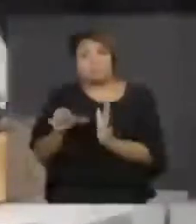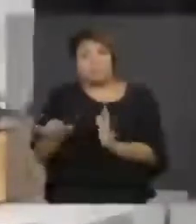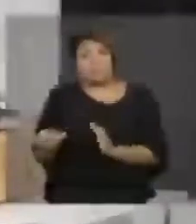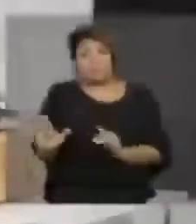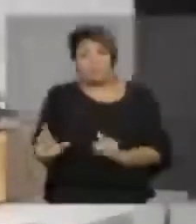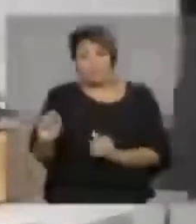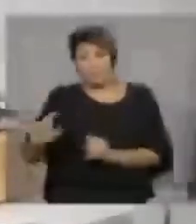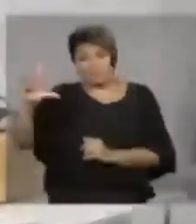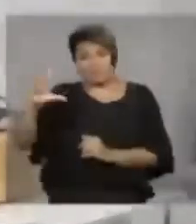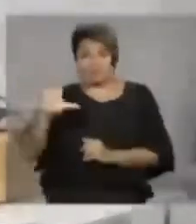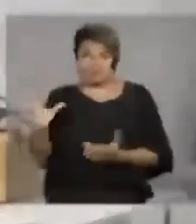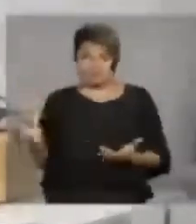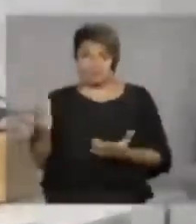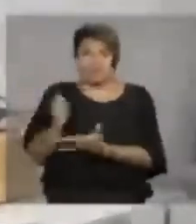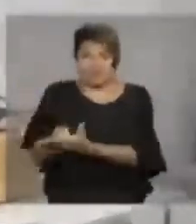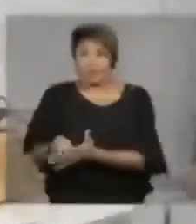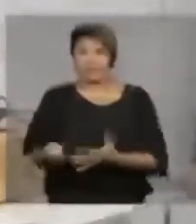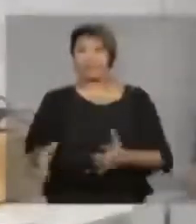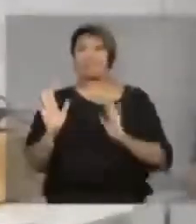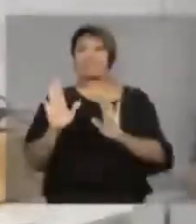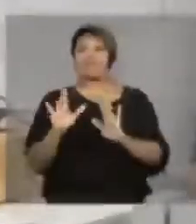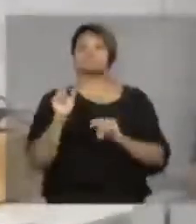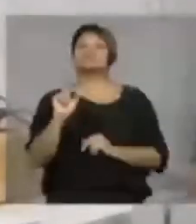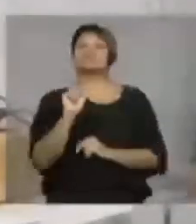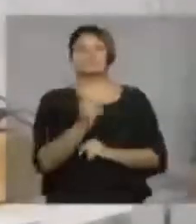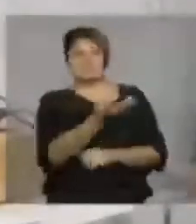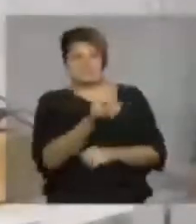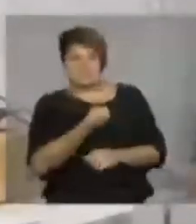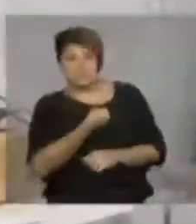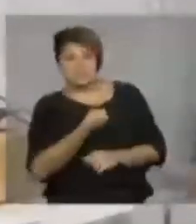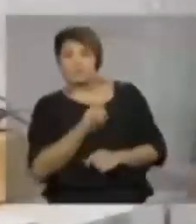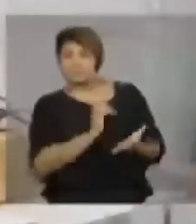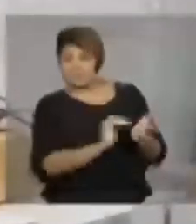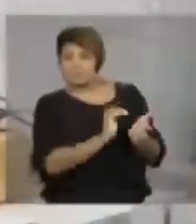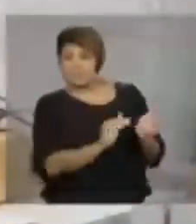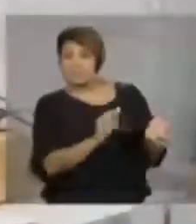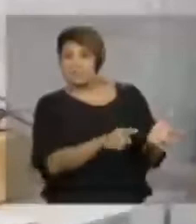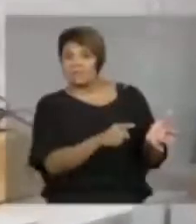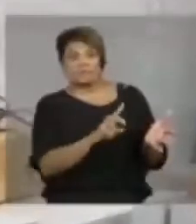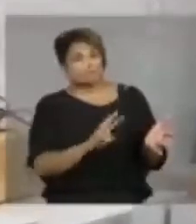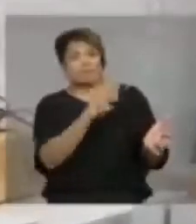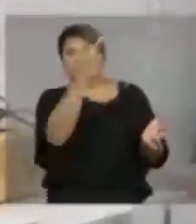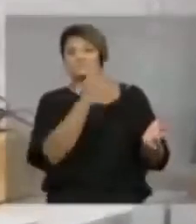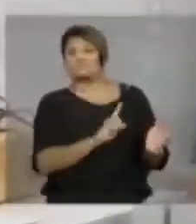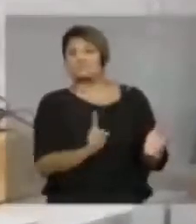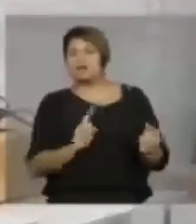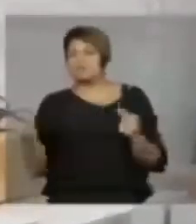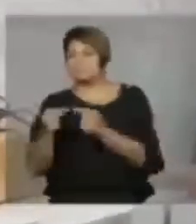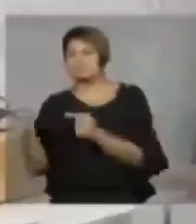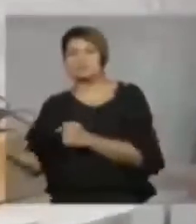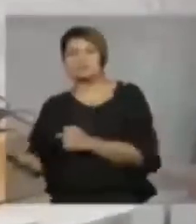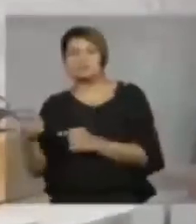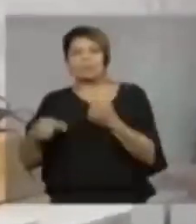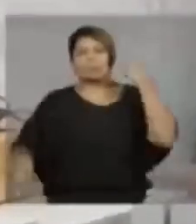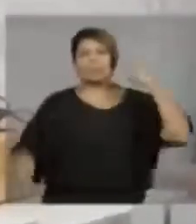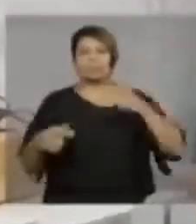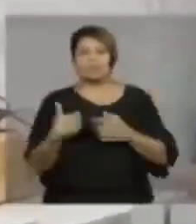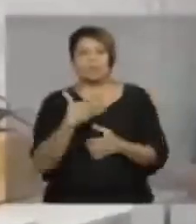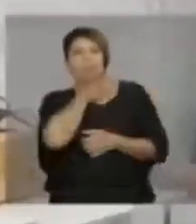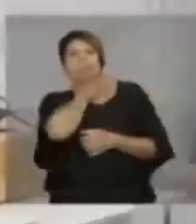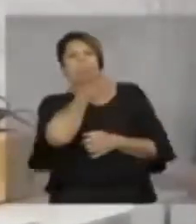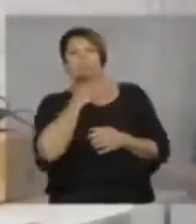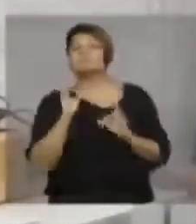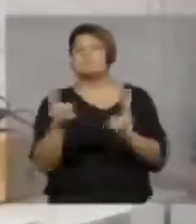no pagamento. Mas o que recebem da Secretaria de Assistência Social não é reajustado de acordo com isso. Então, é um aperto